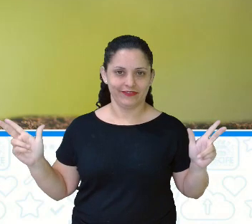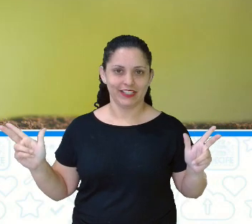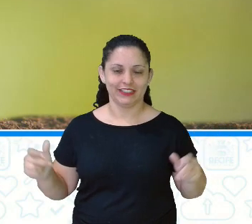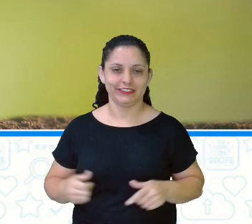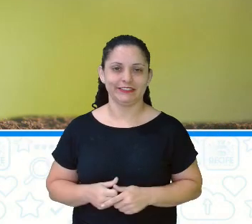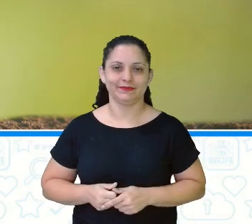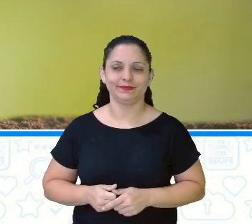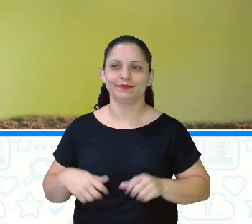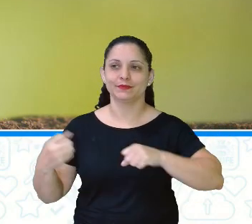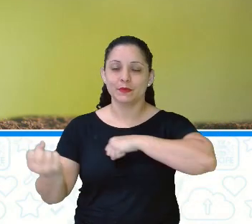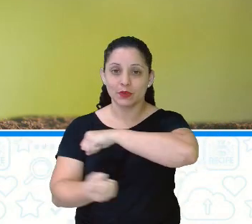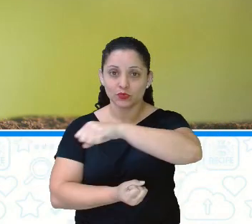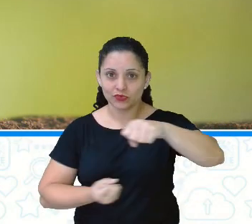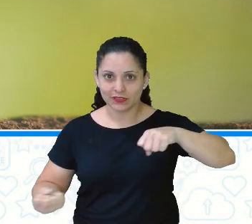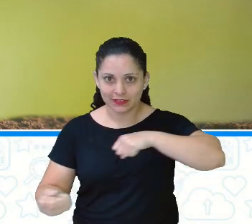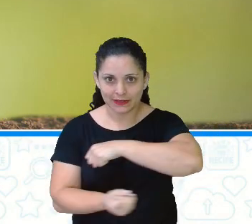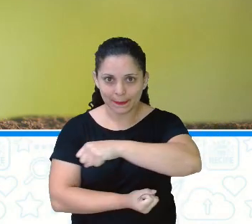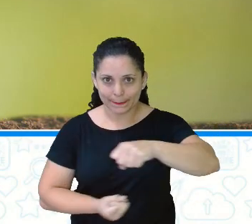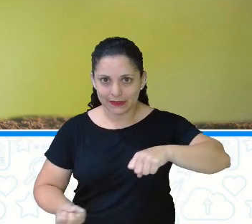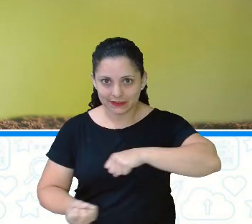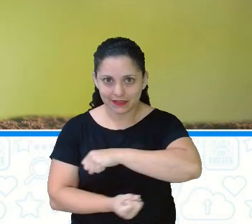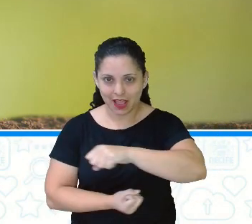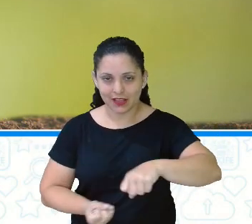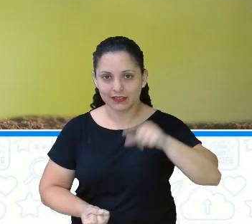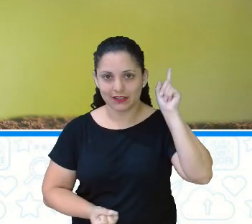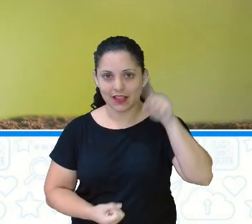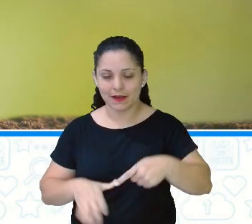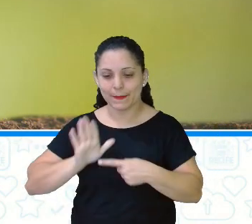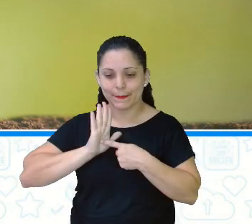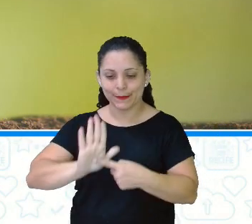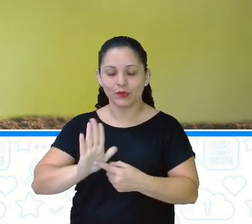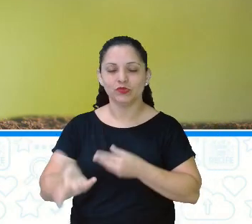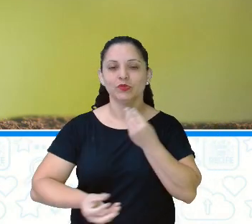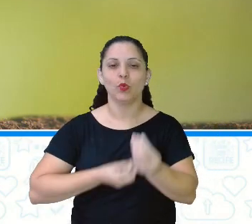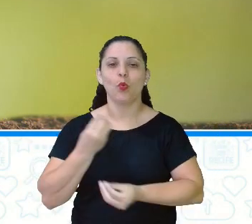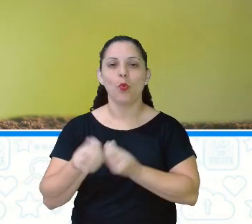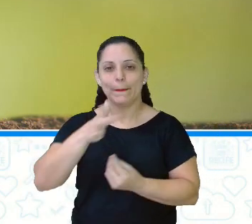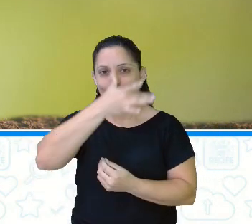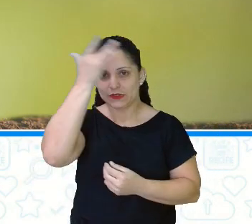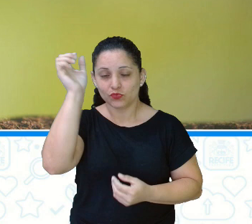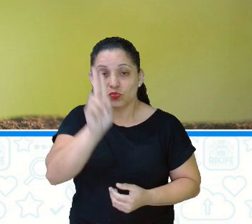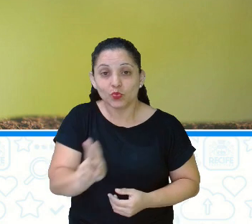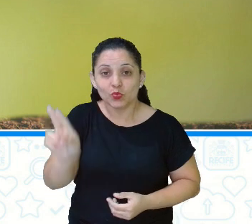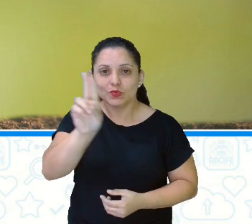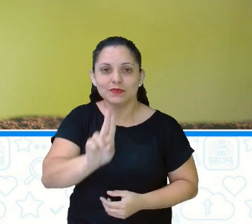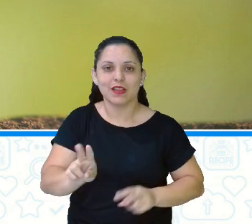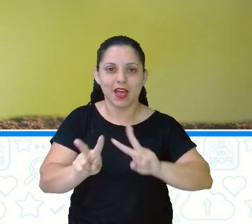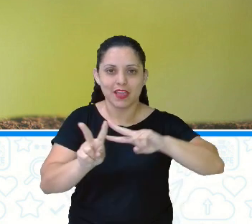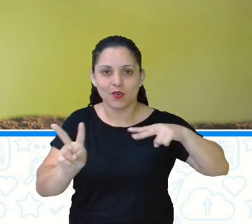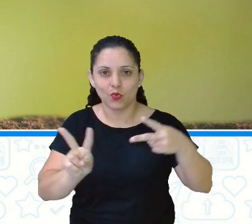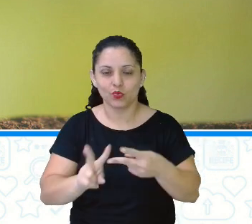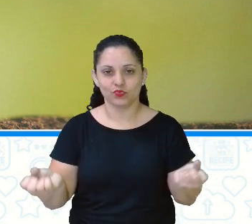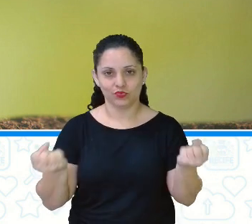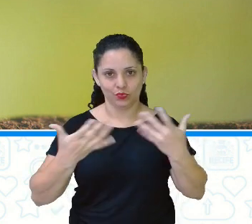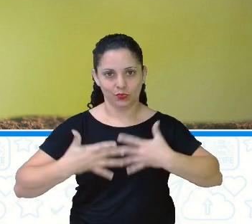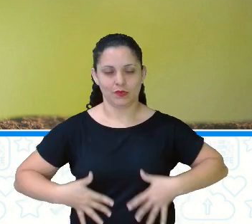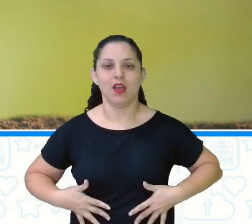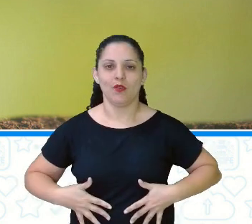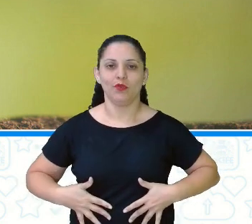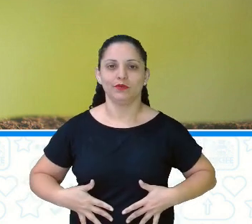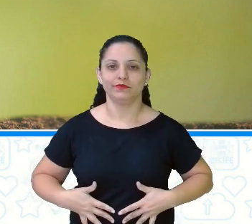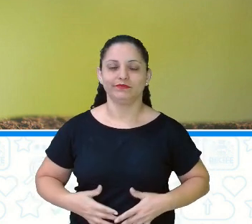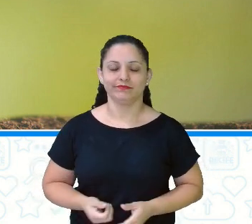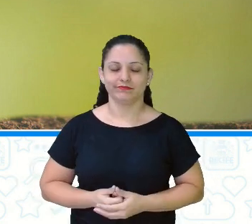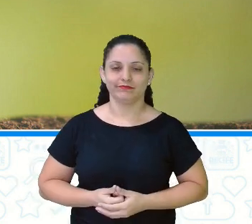a sustentabilidade que define a maneira como os seres humanos utilizam os bens e recursos naturais para suprir suas